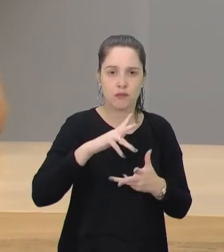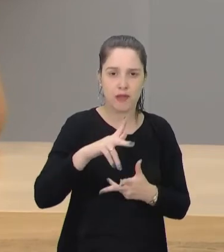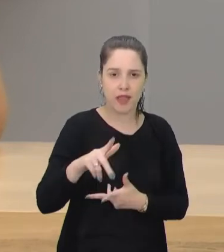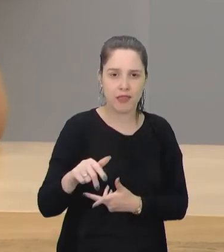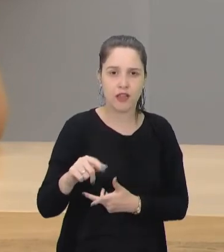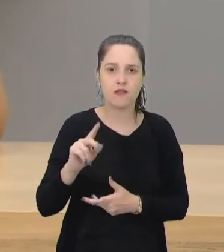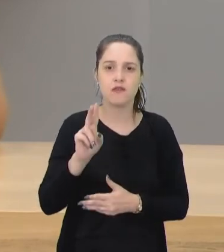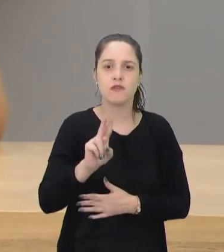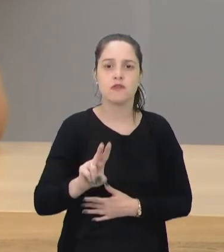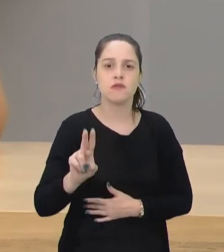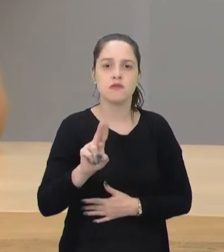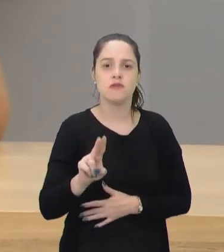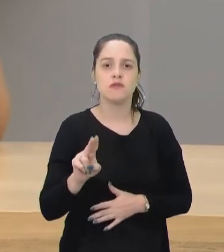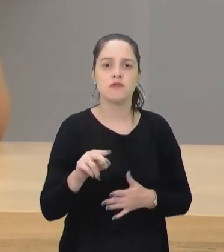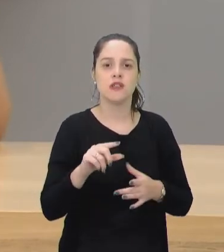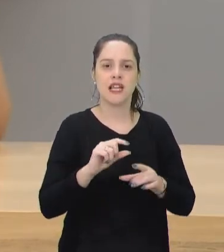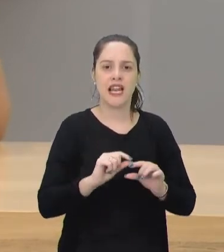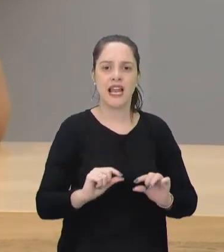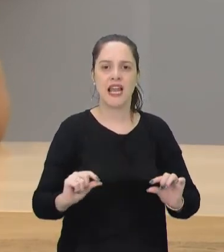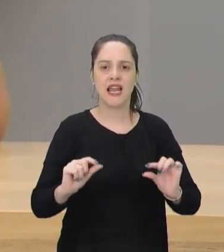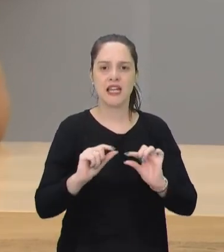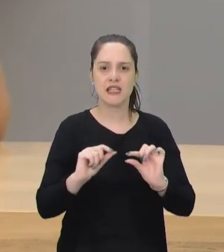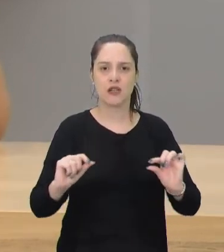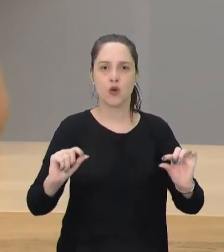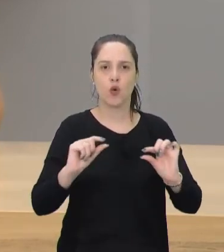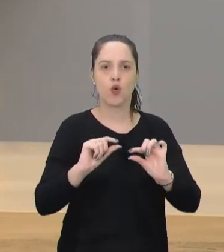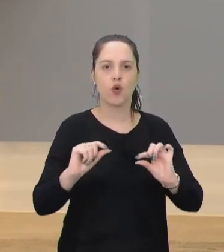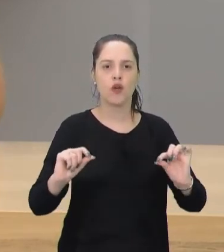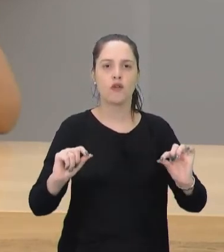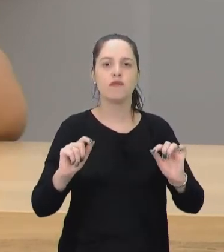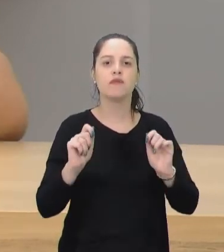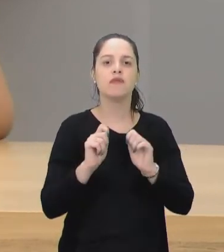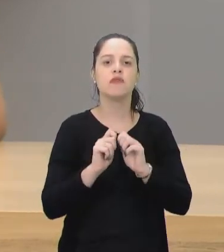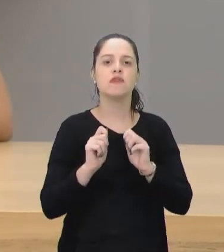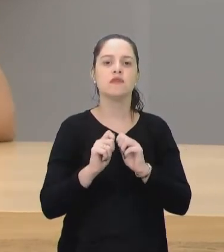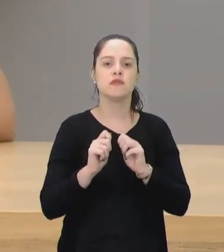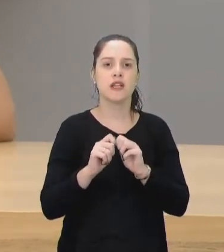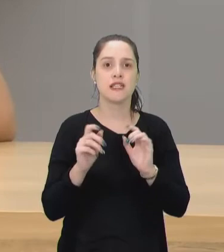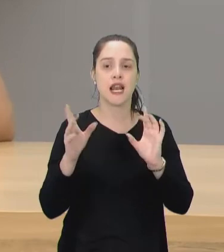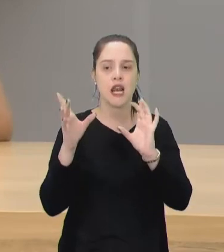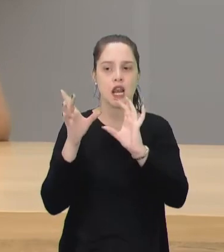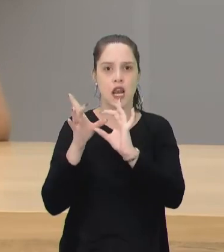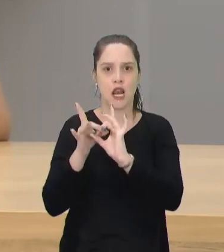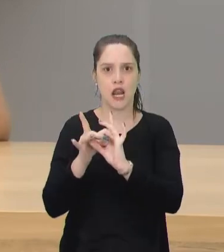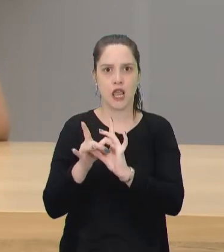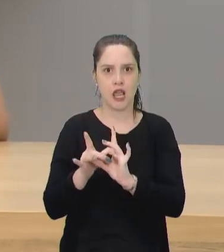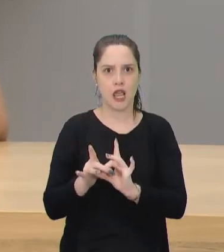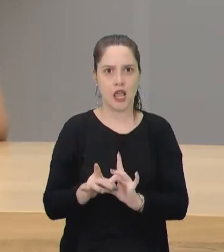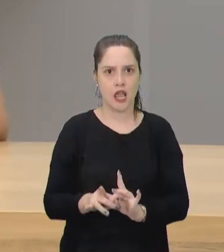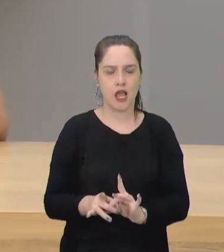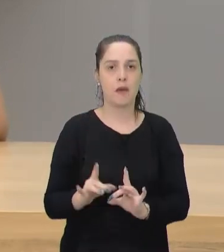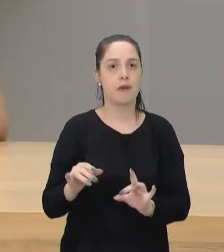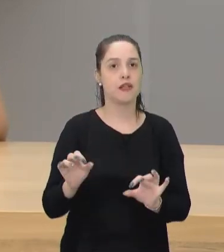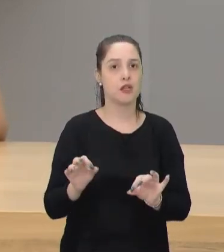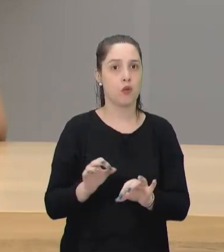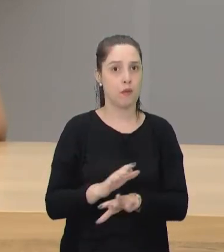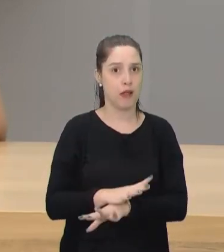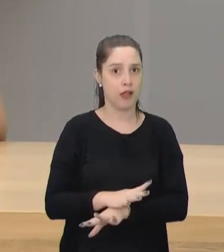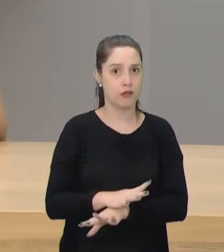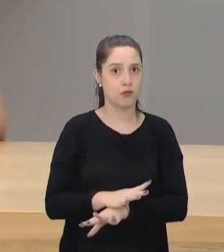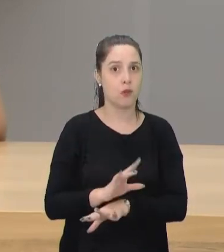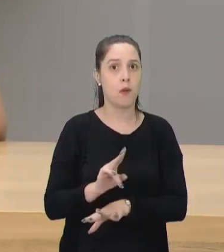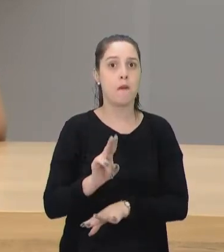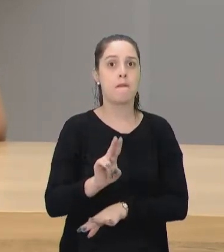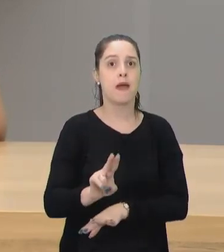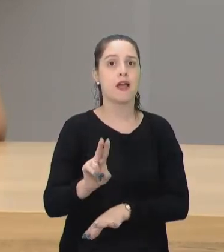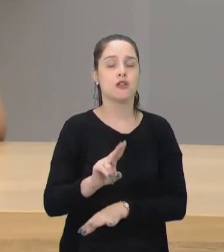você vai usar linhas ou traços para você fazer ligações. Parece meio complexo, mas quando a